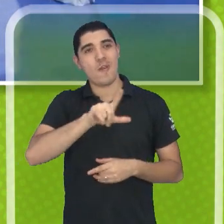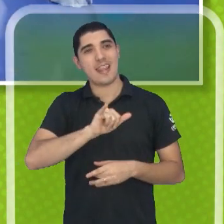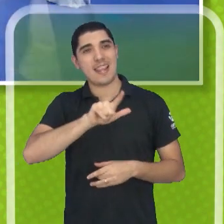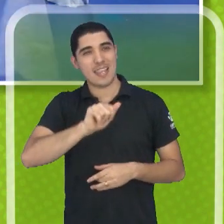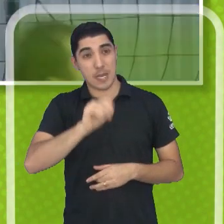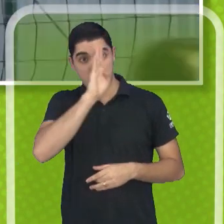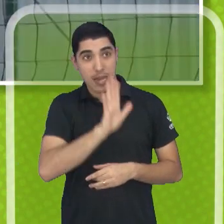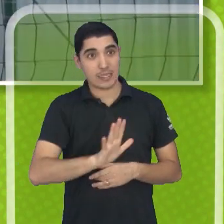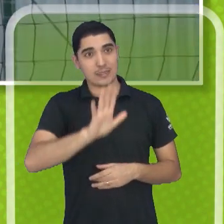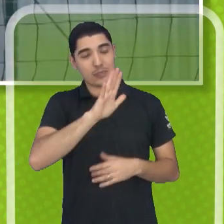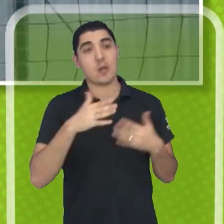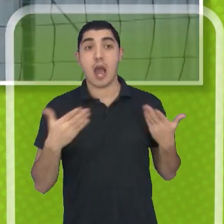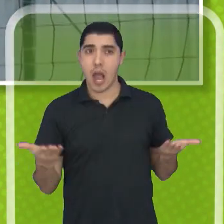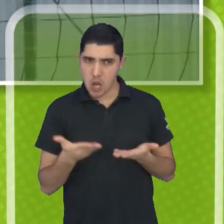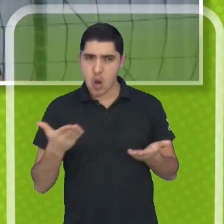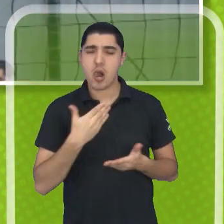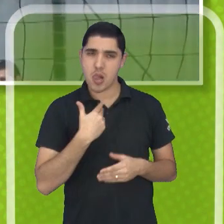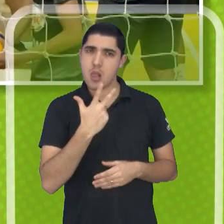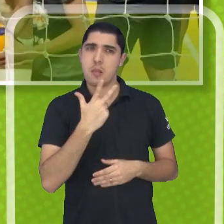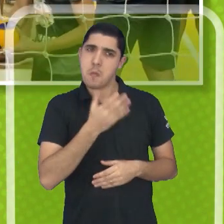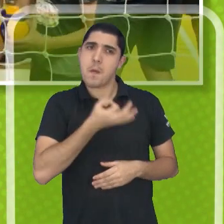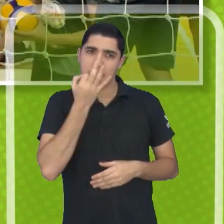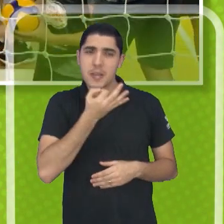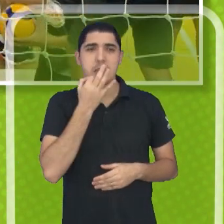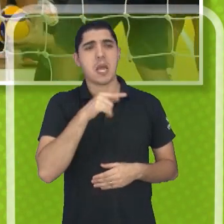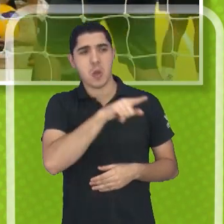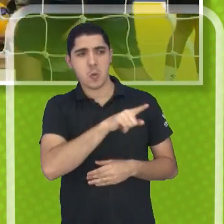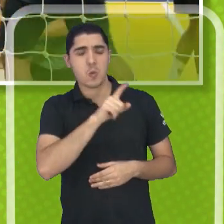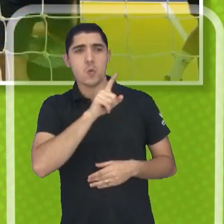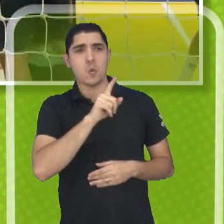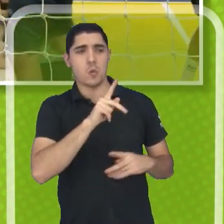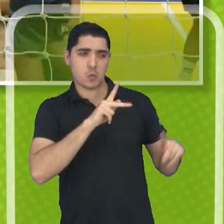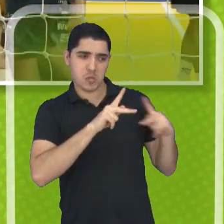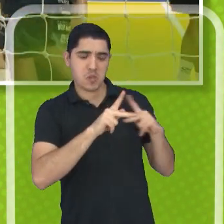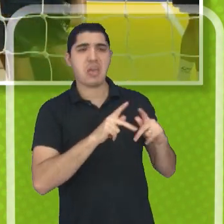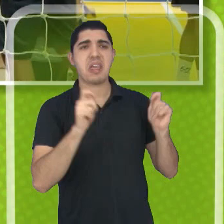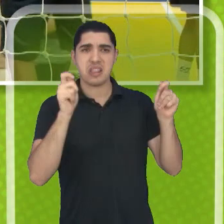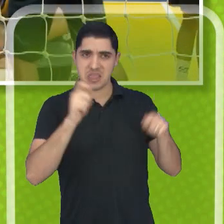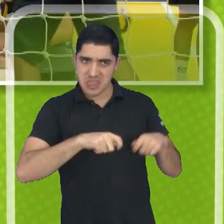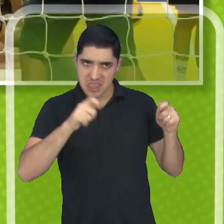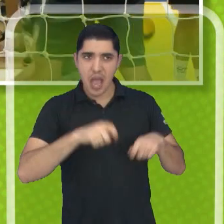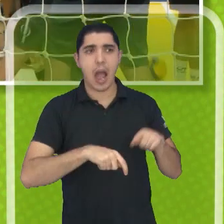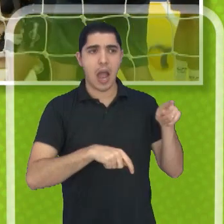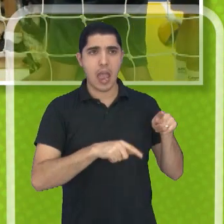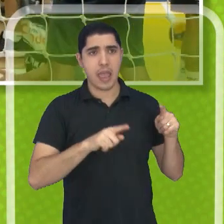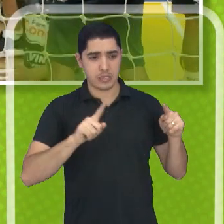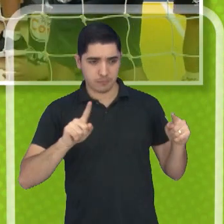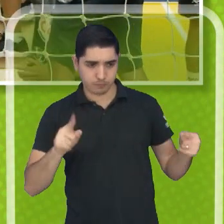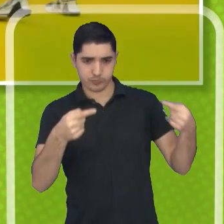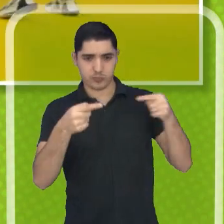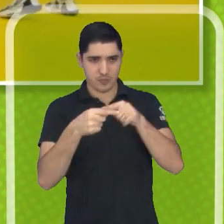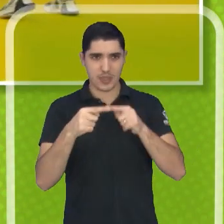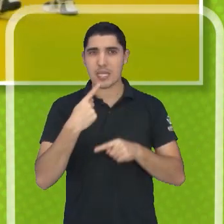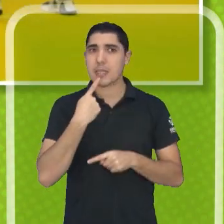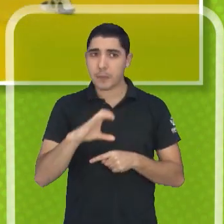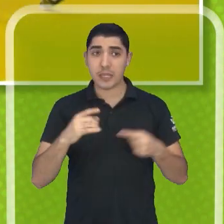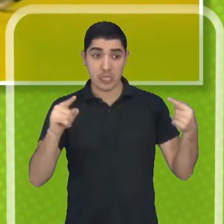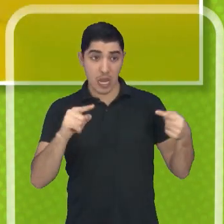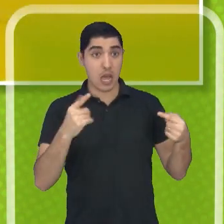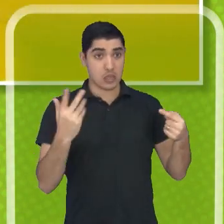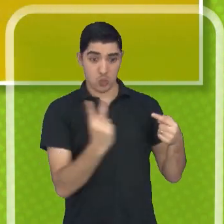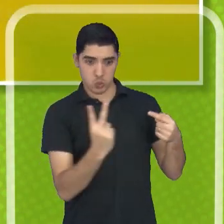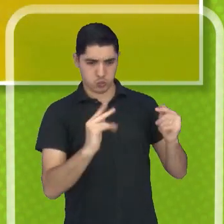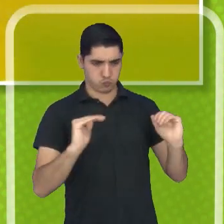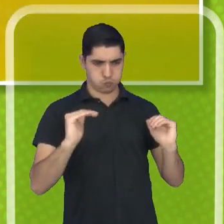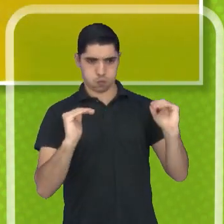Campinas venceu, mas eu acho que agora tem as condições de São José e Campinas se enfrentarem num nível mais igual,